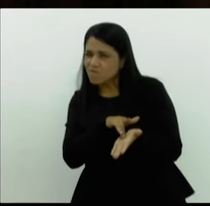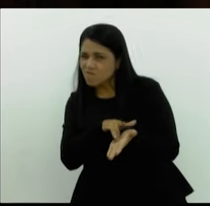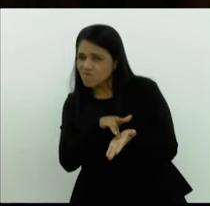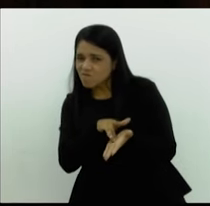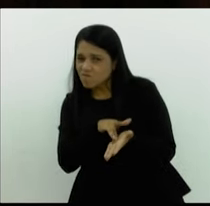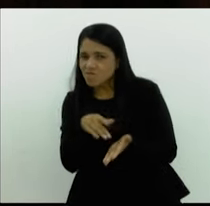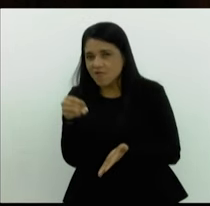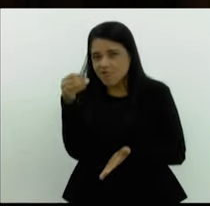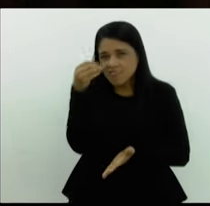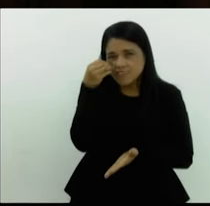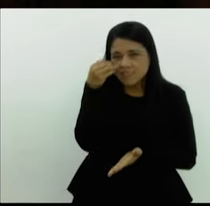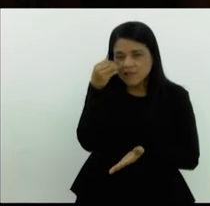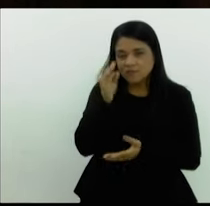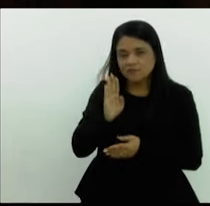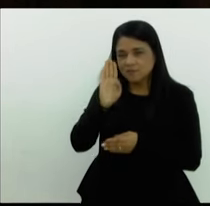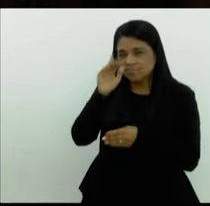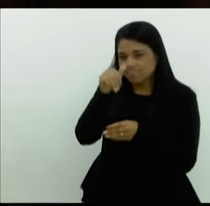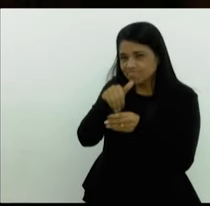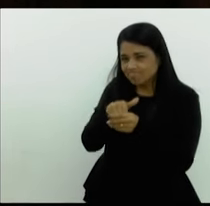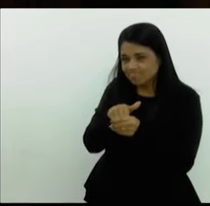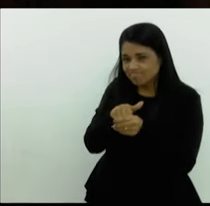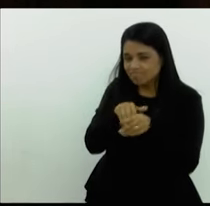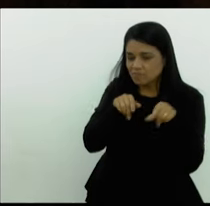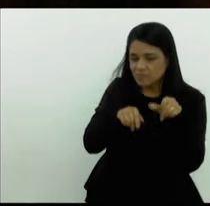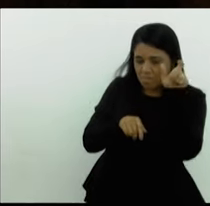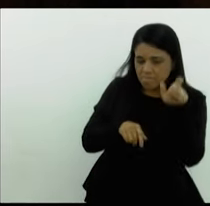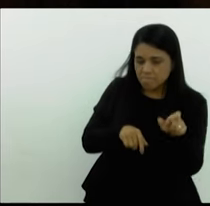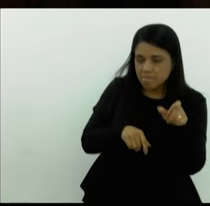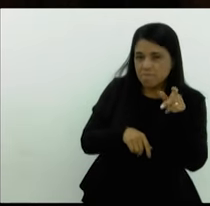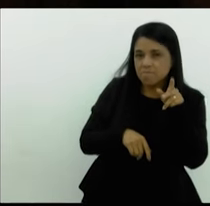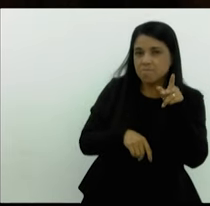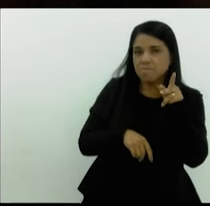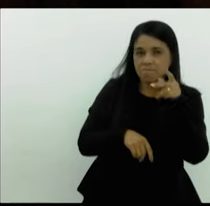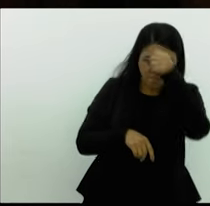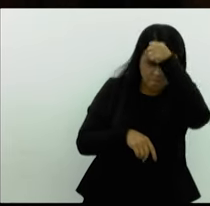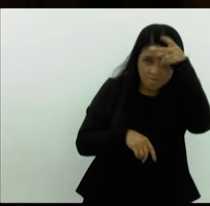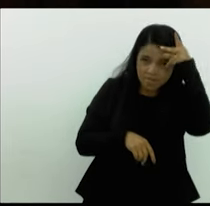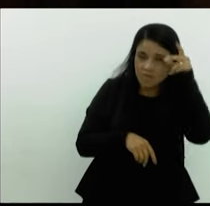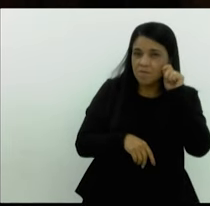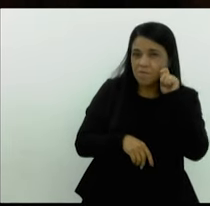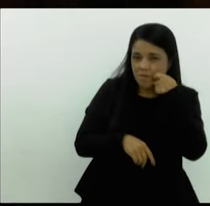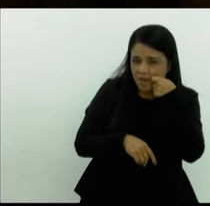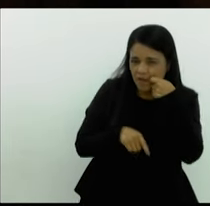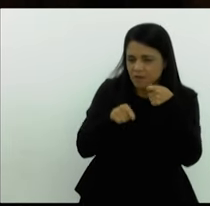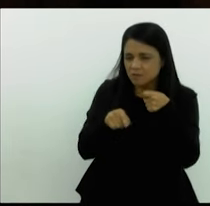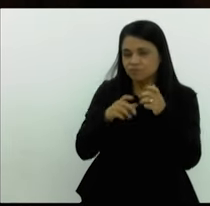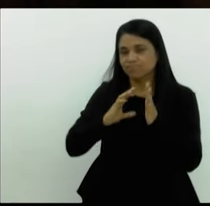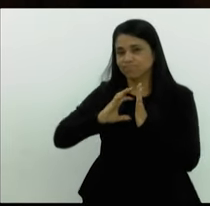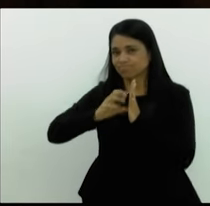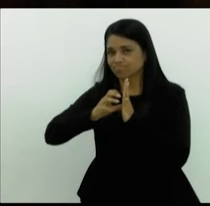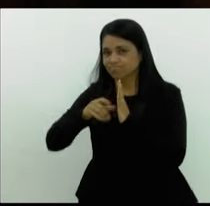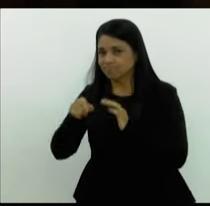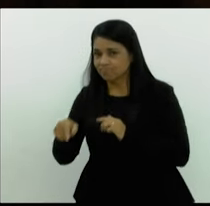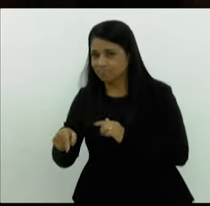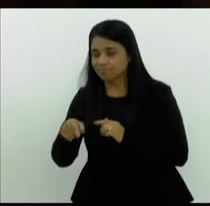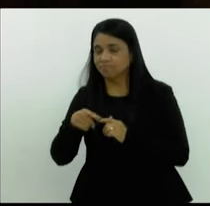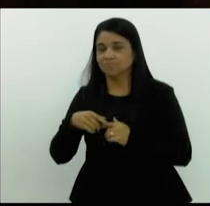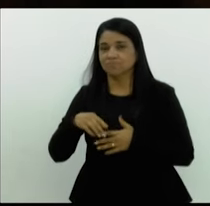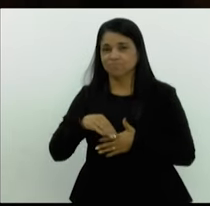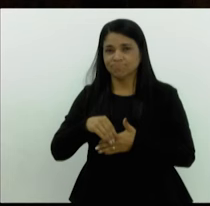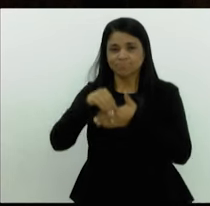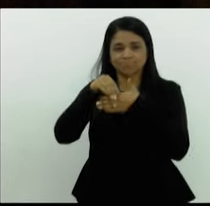uma tentativa de reeleição de Eduardo Paes. Diga-se de passagem, o seu grupo político governa essa cidade há 28